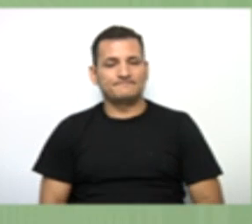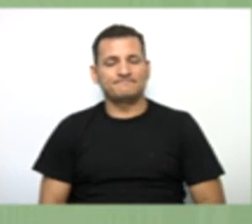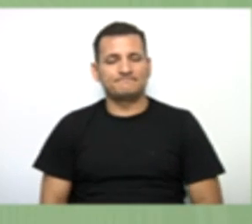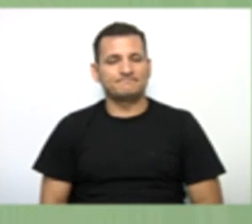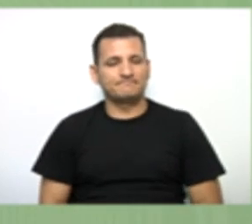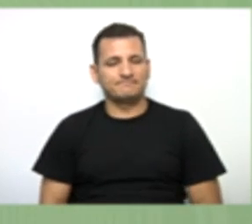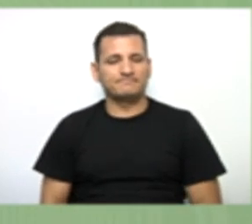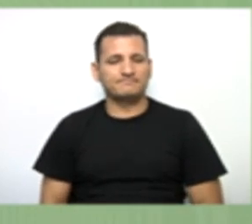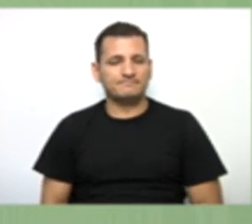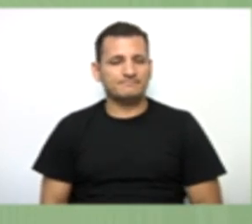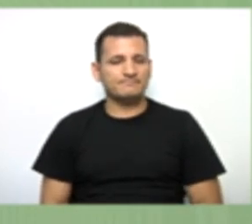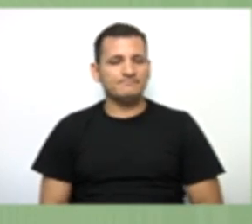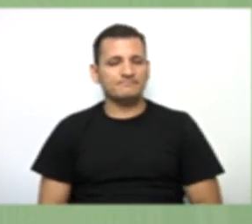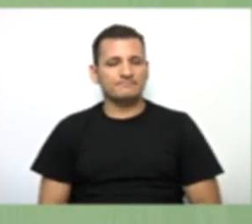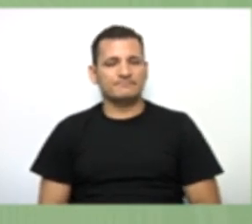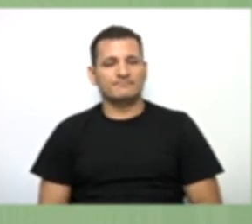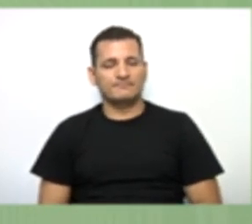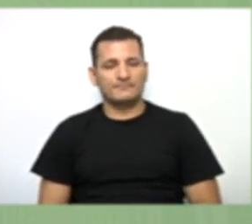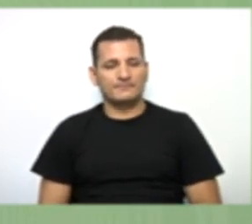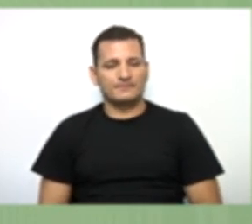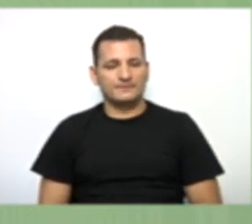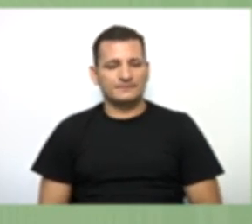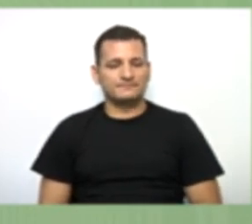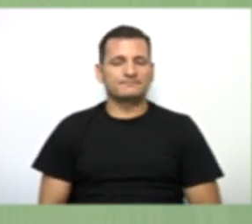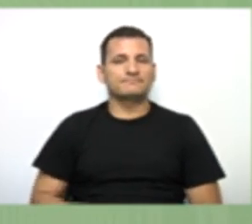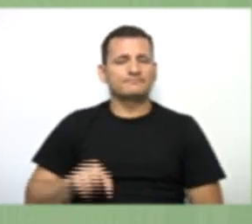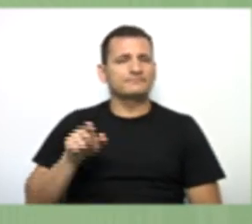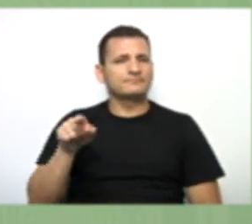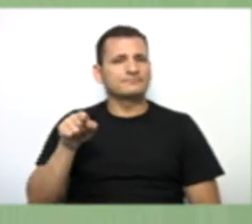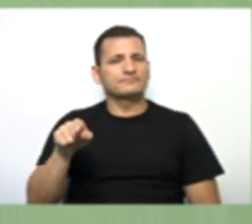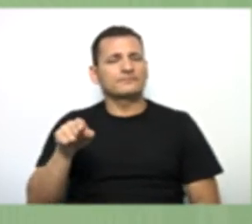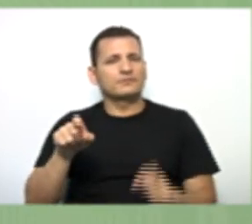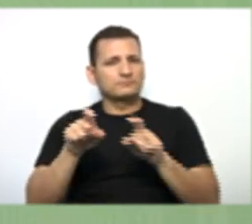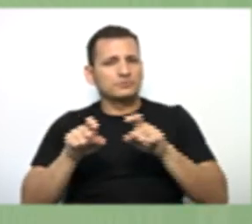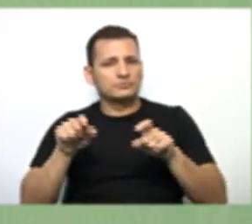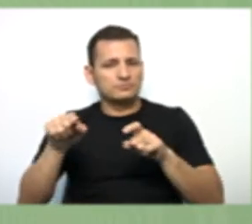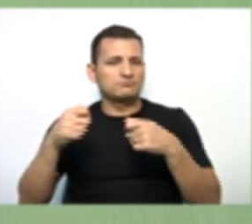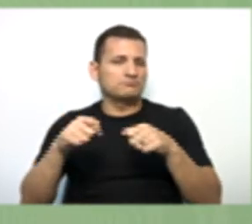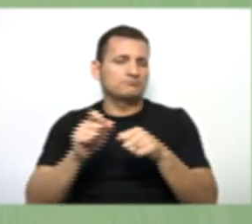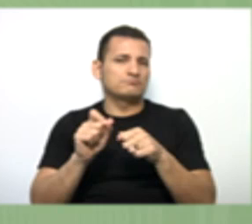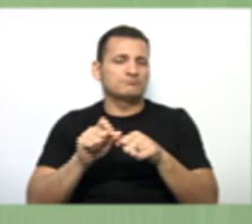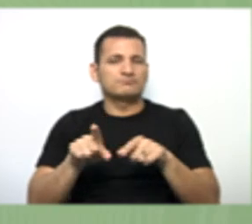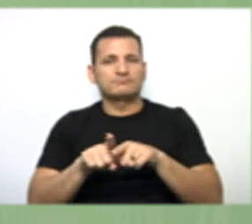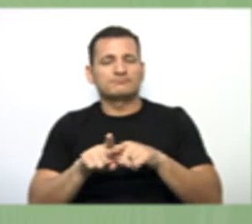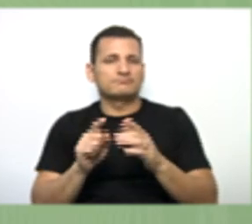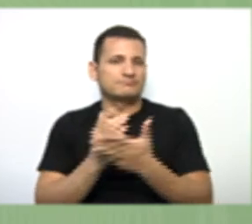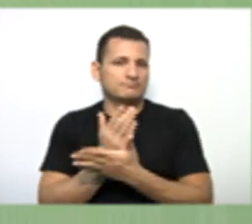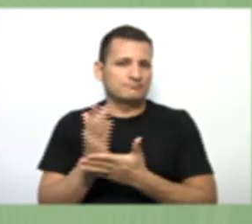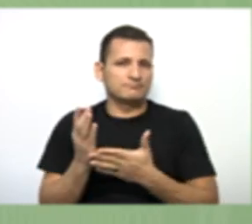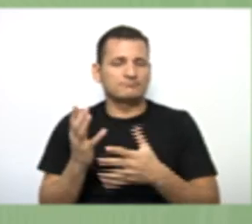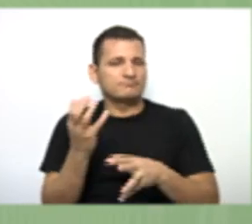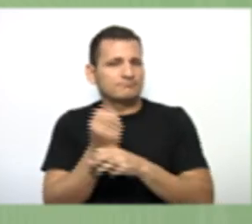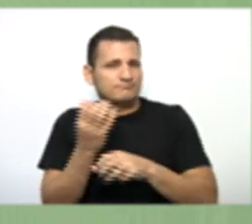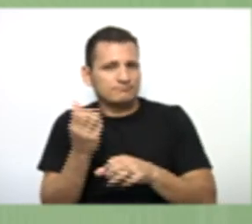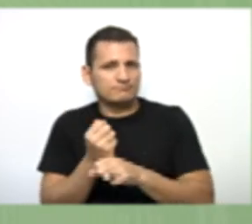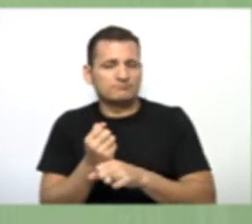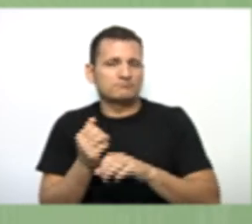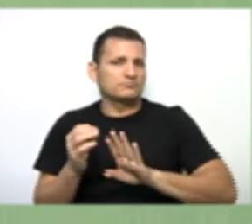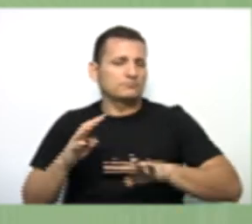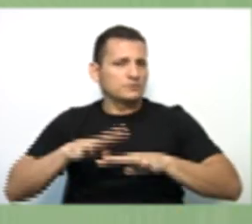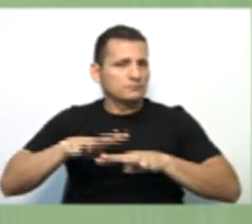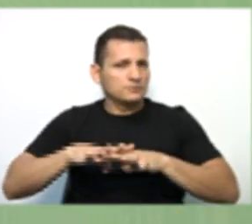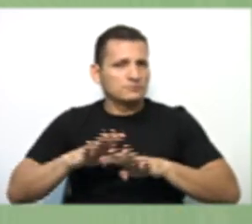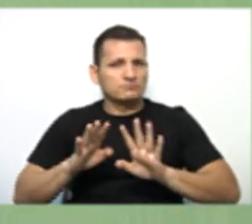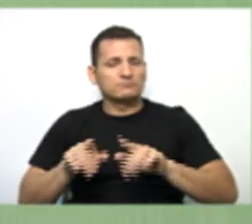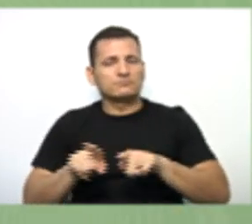Bem, só que o computador, além de se comunicar, ele tem que executar algumas operações. Não só operações matemáticas, mas também